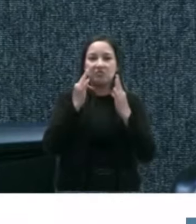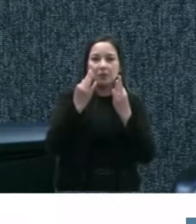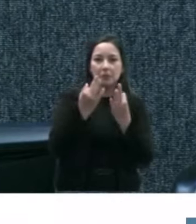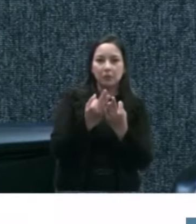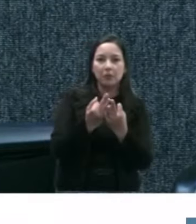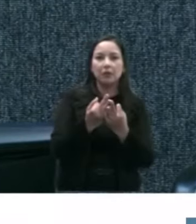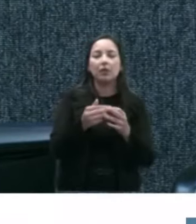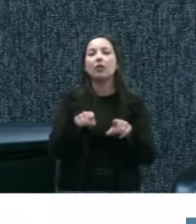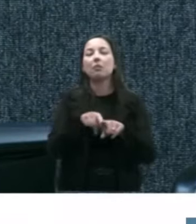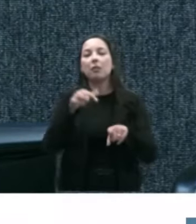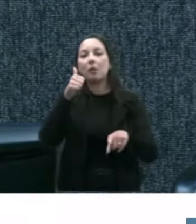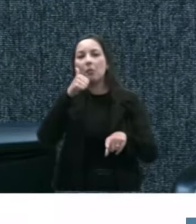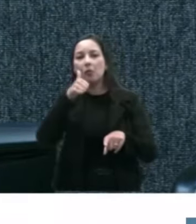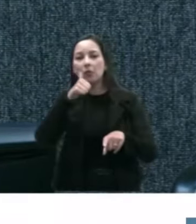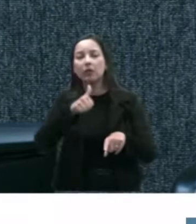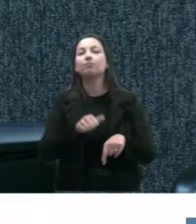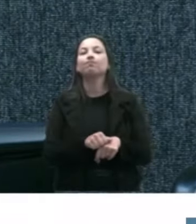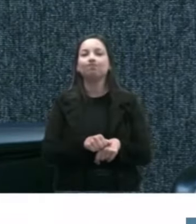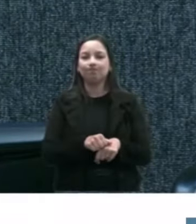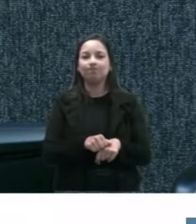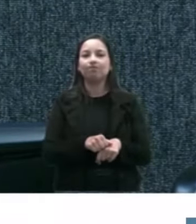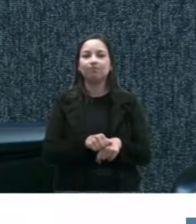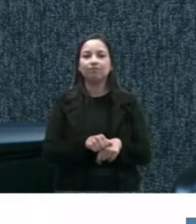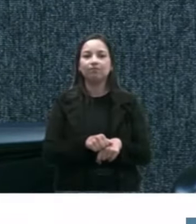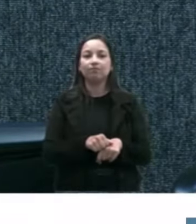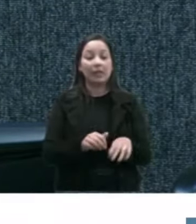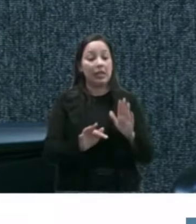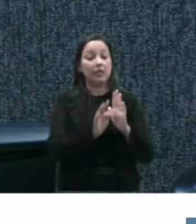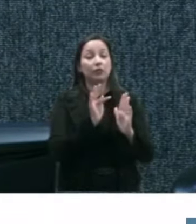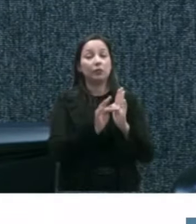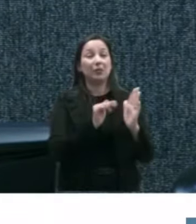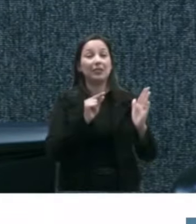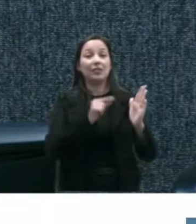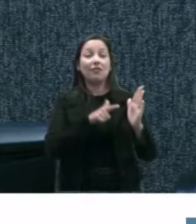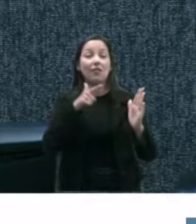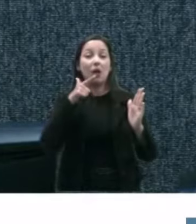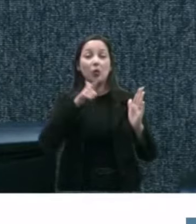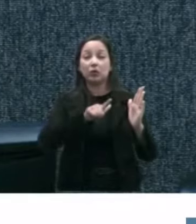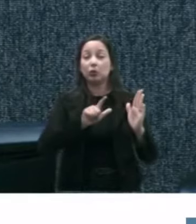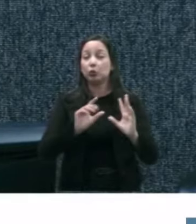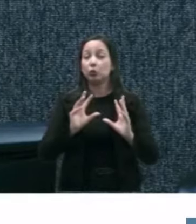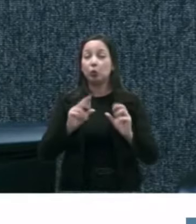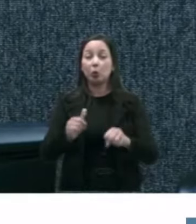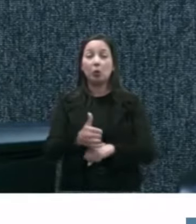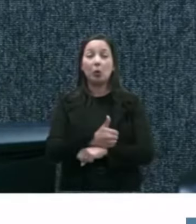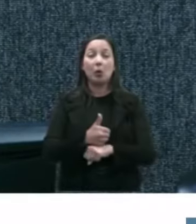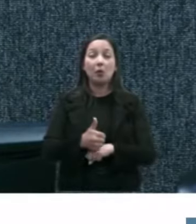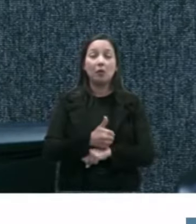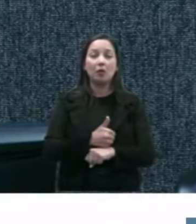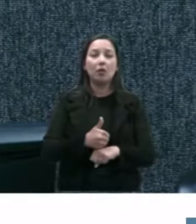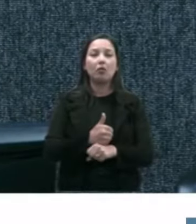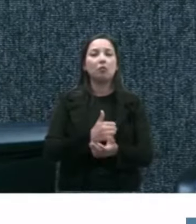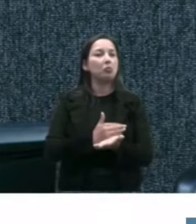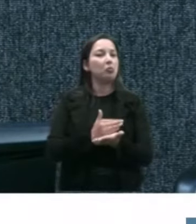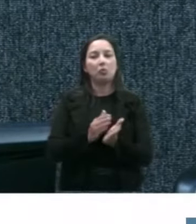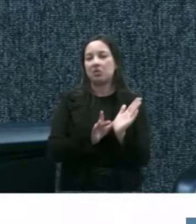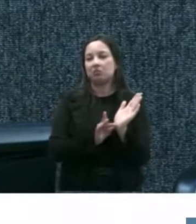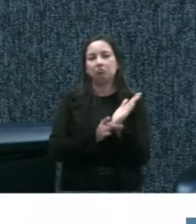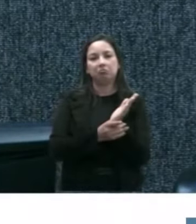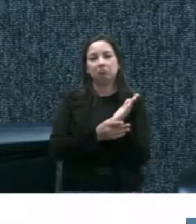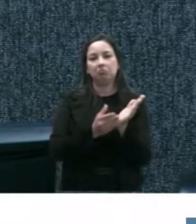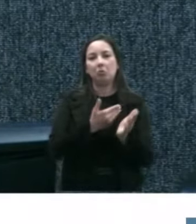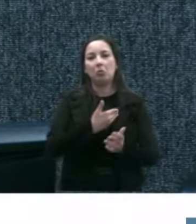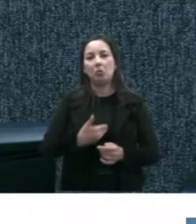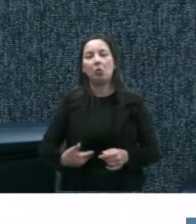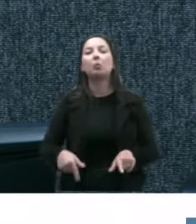vai conseguir fazer com que todos os profissionais, né, iniciando pela segurança pública,